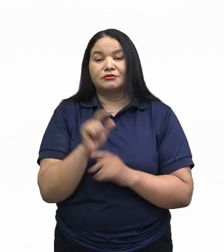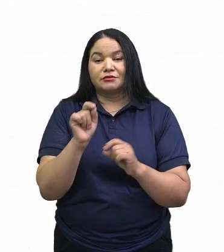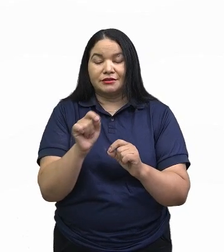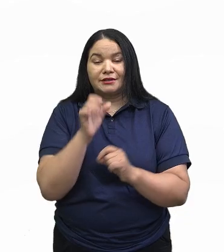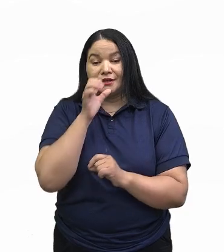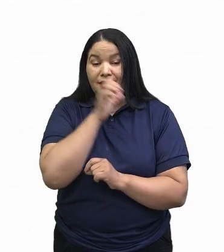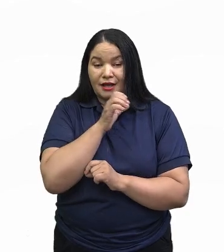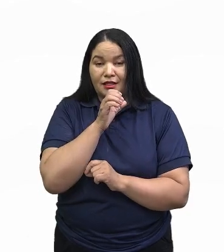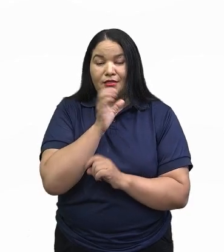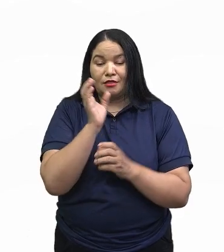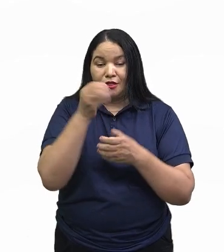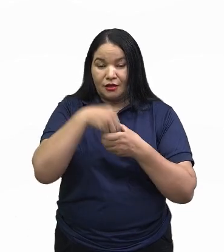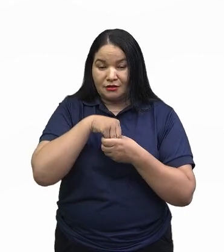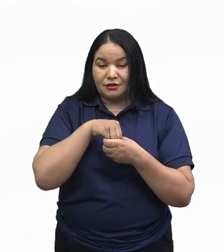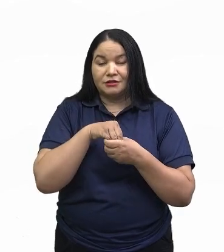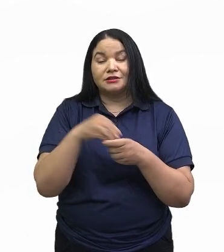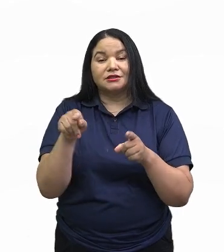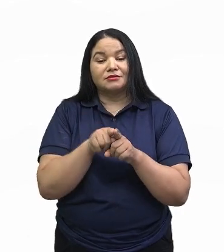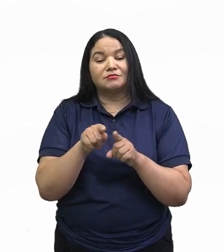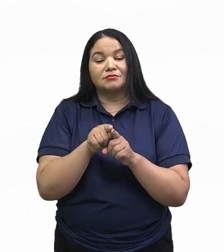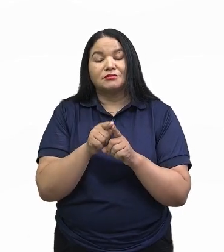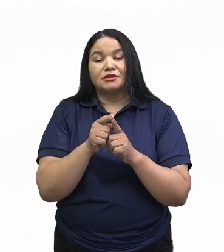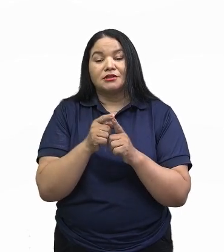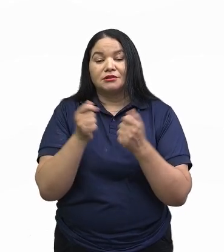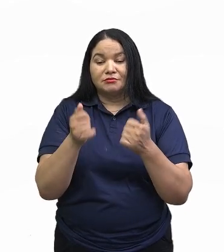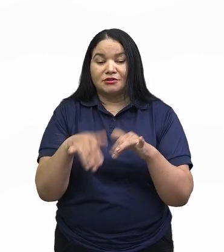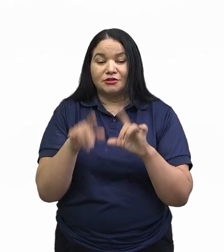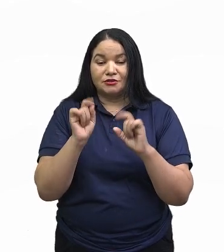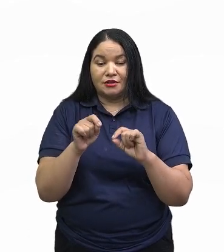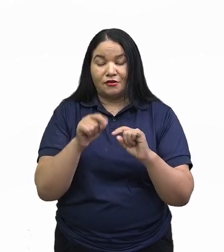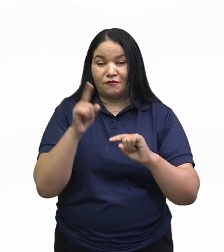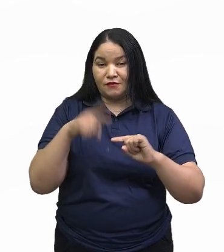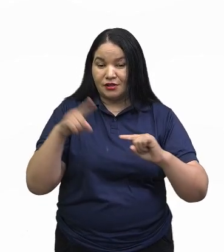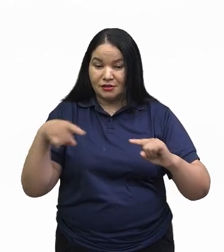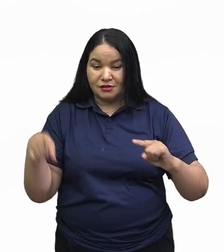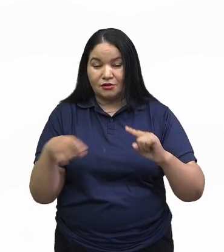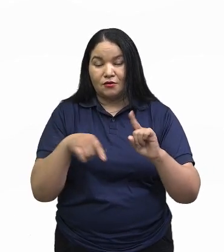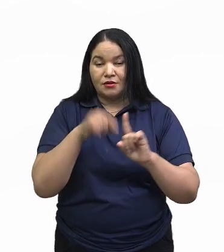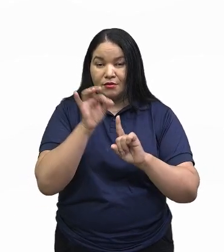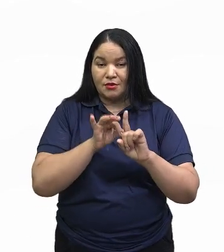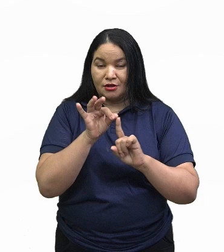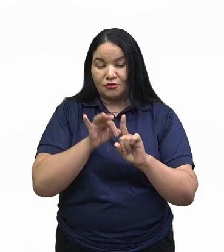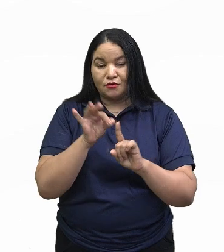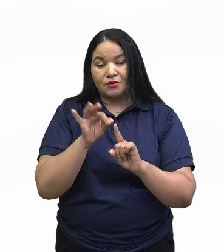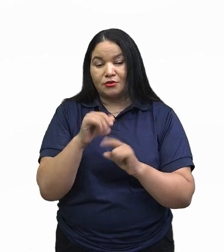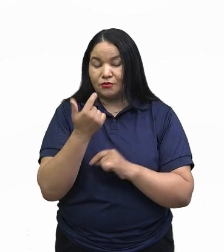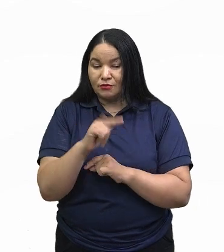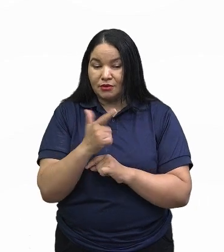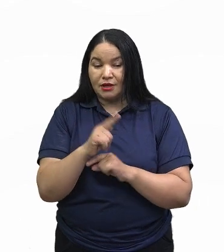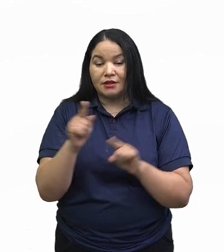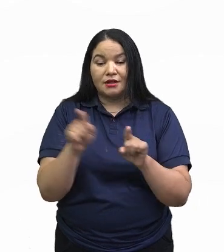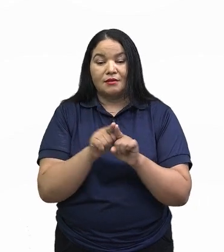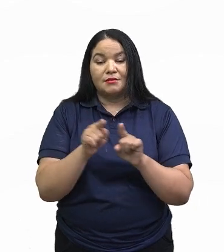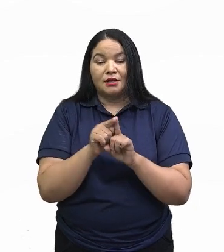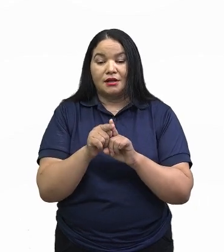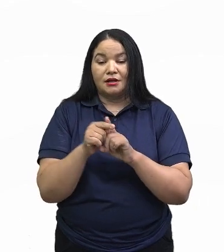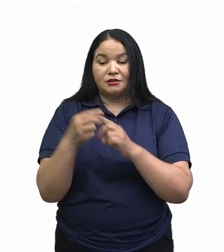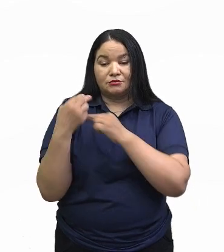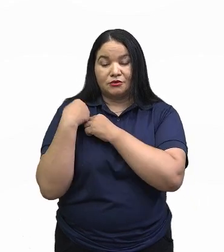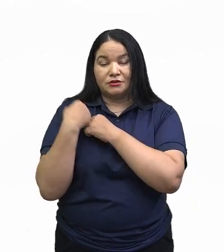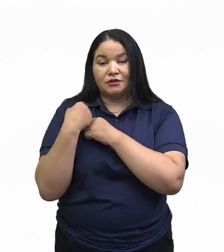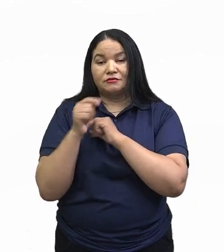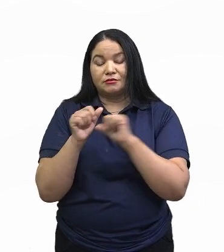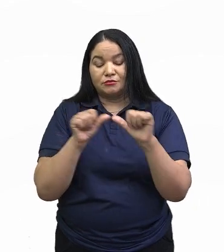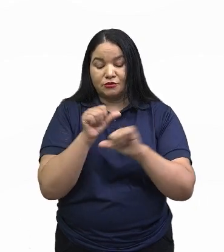latente, de novo, né, e colocando para vocês, não há variação de temperatura, certo? E ele é responsável pela mudança de